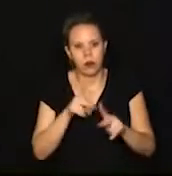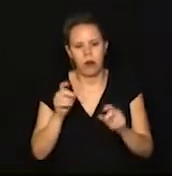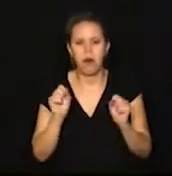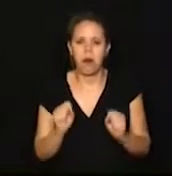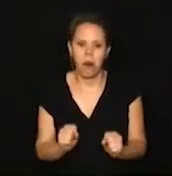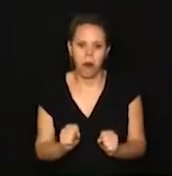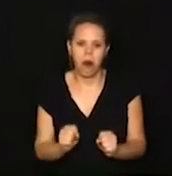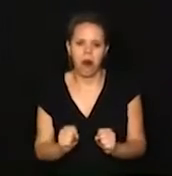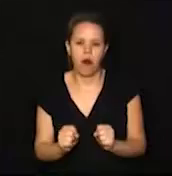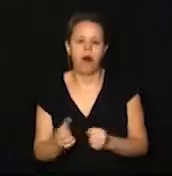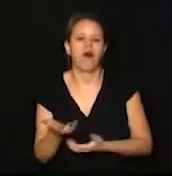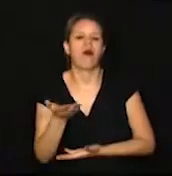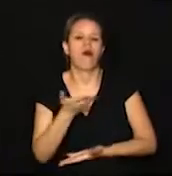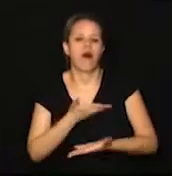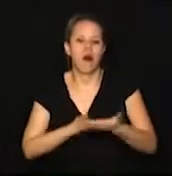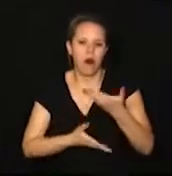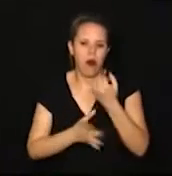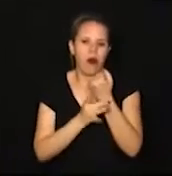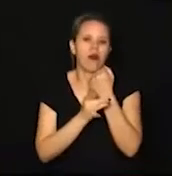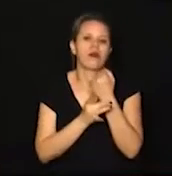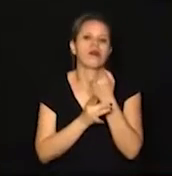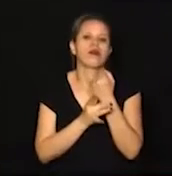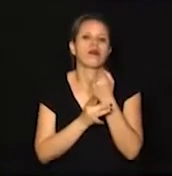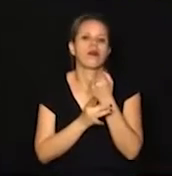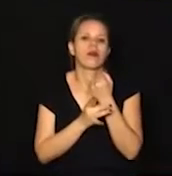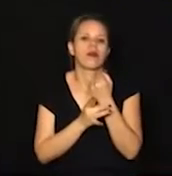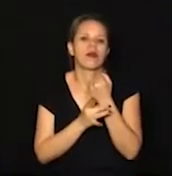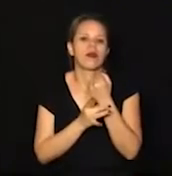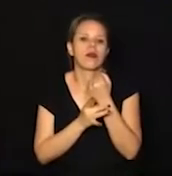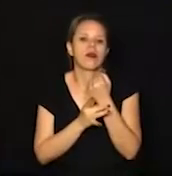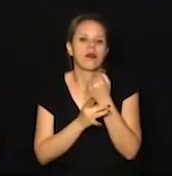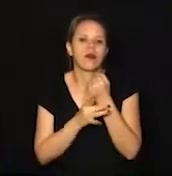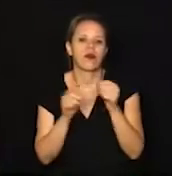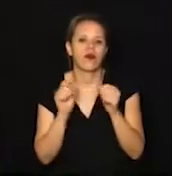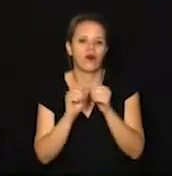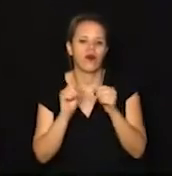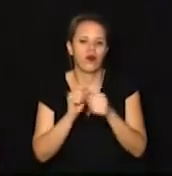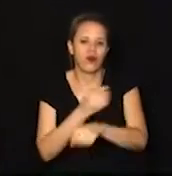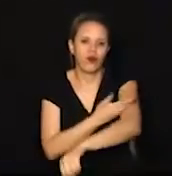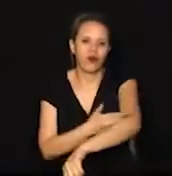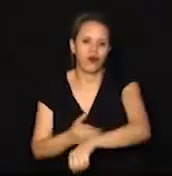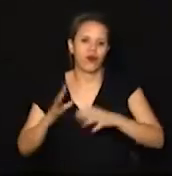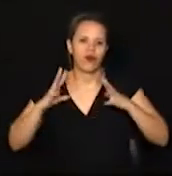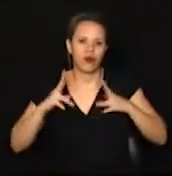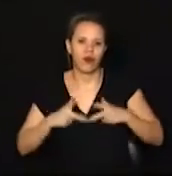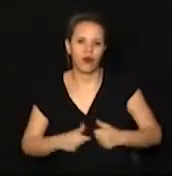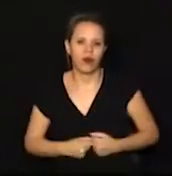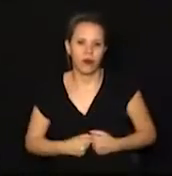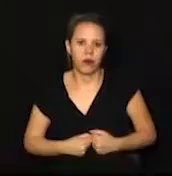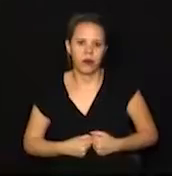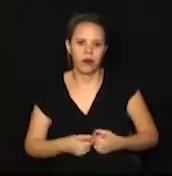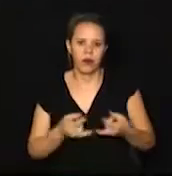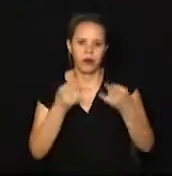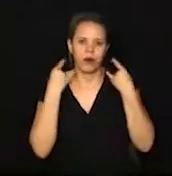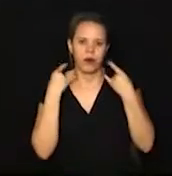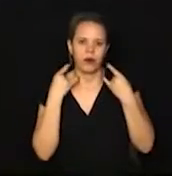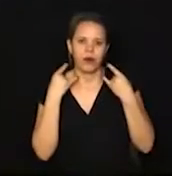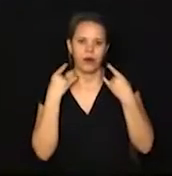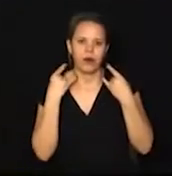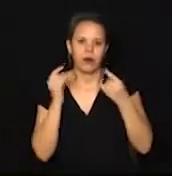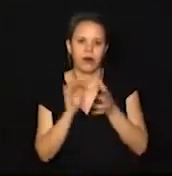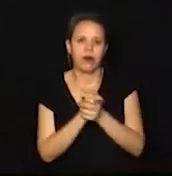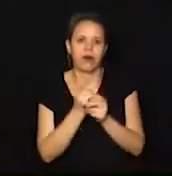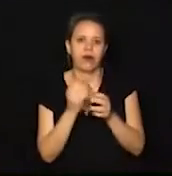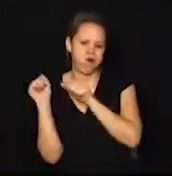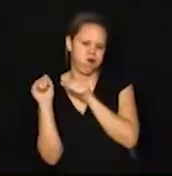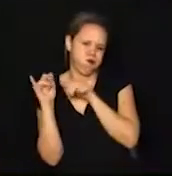podem conviver com segurança, fazendo os seus hábitos de higiene, usando as máscaras, lavando as